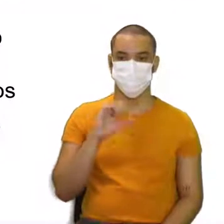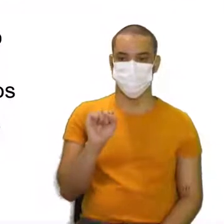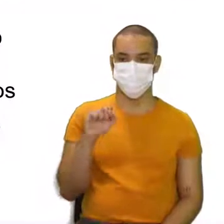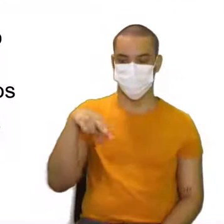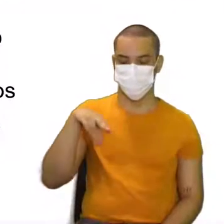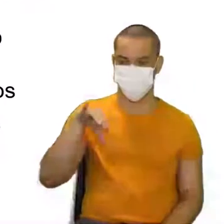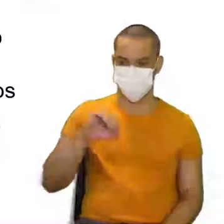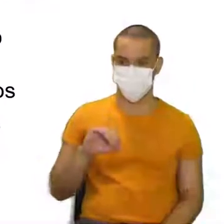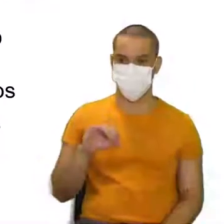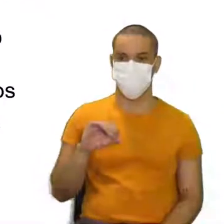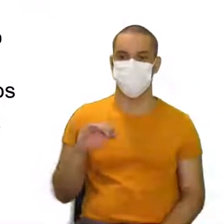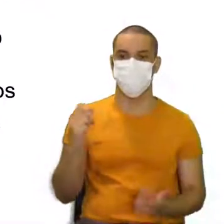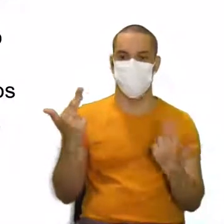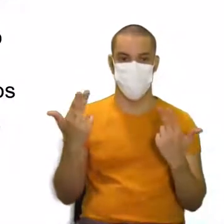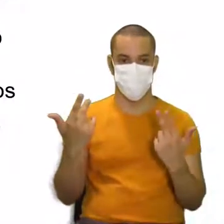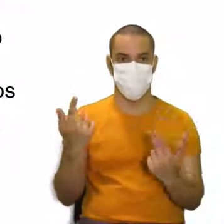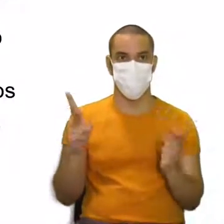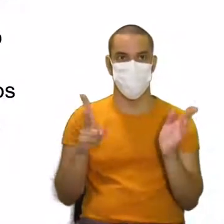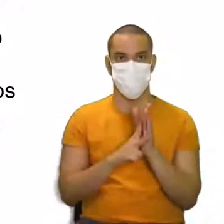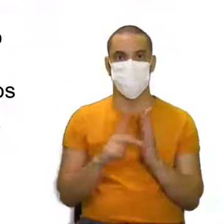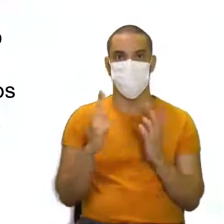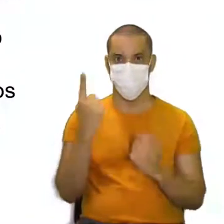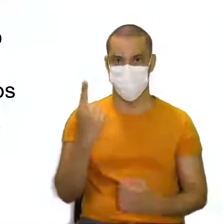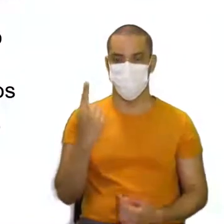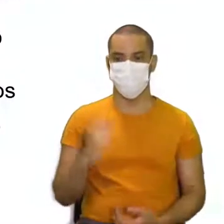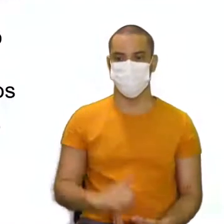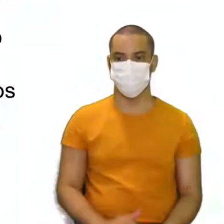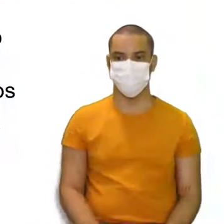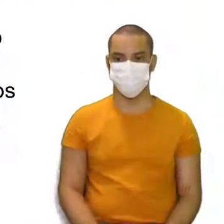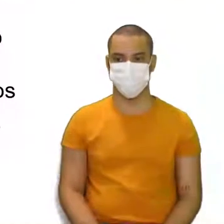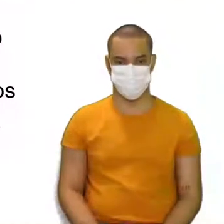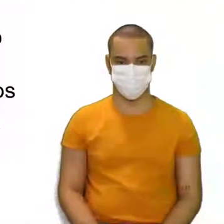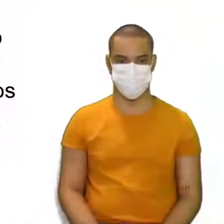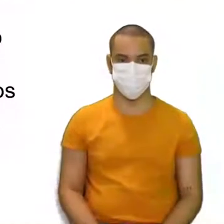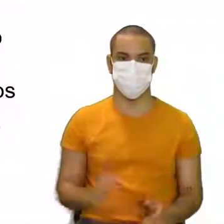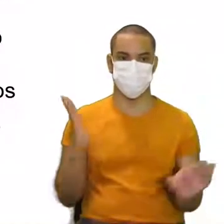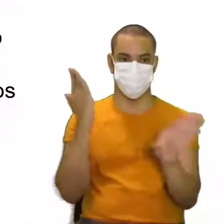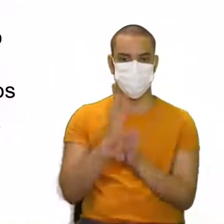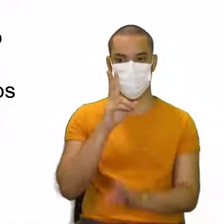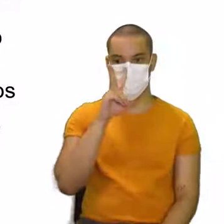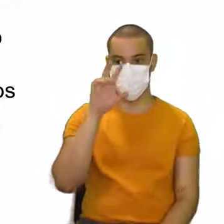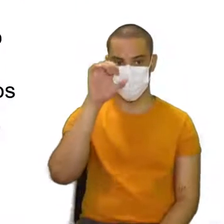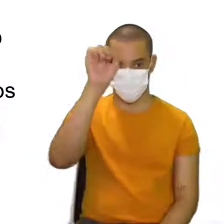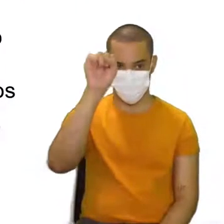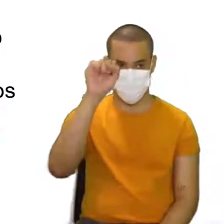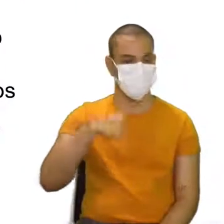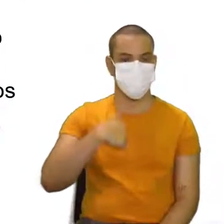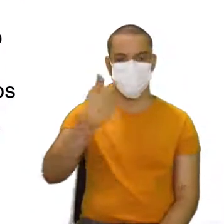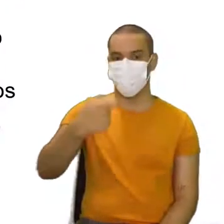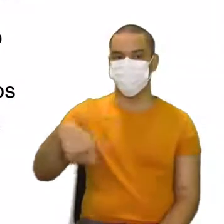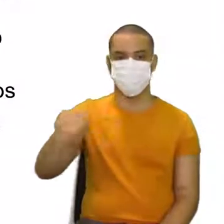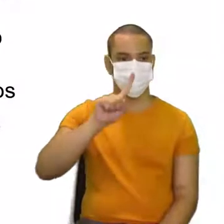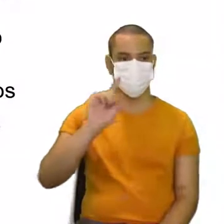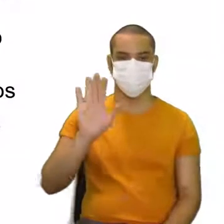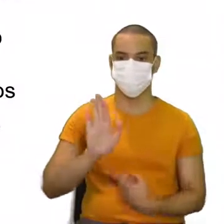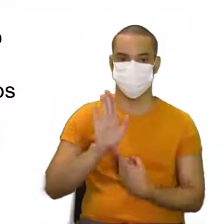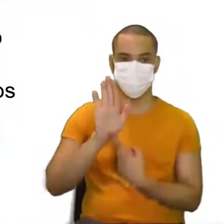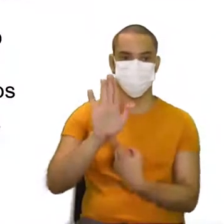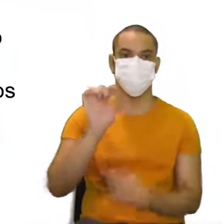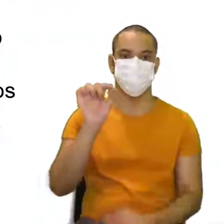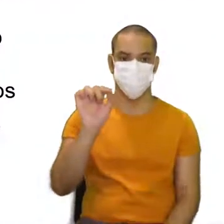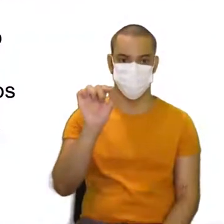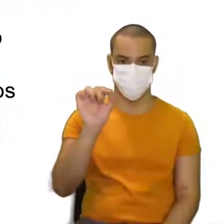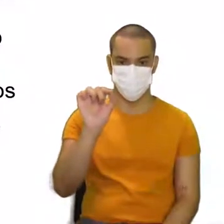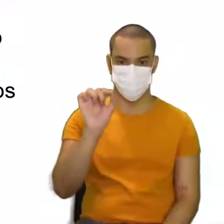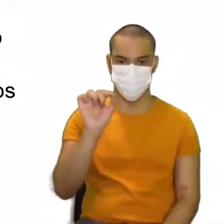detecta é igual a um né porque sem de 91 importante a força magnética Eu Não Preciso aparecer com